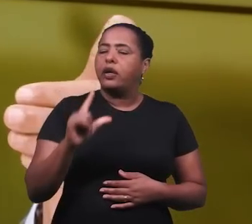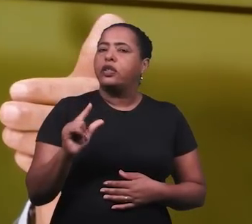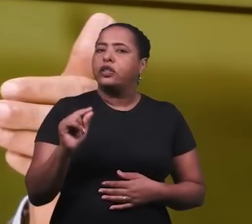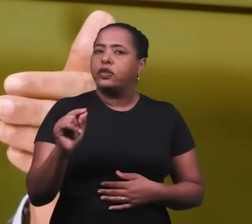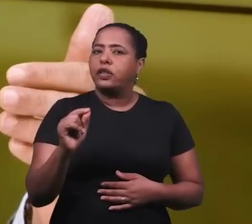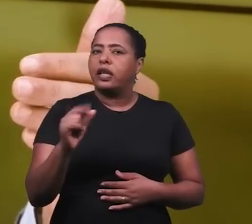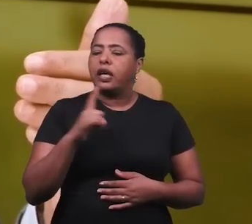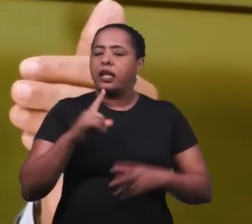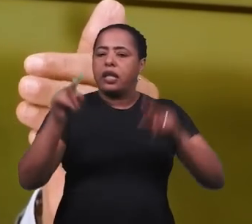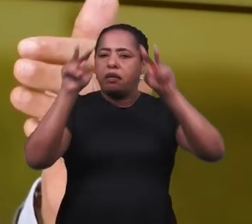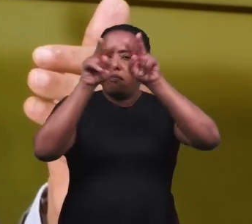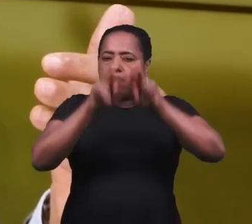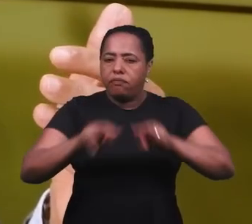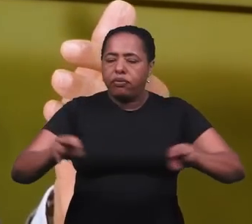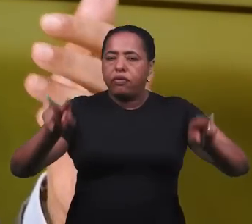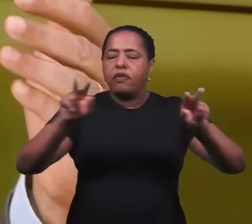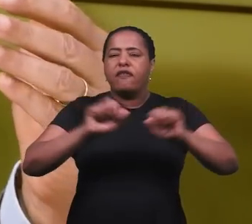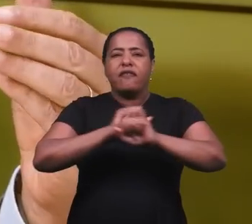nós termos